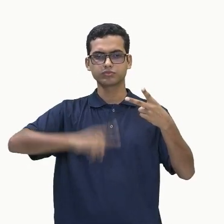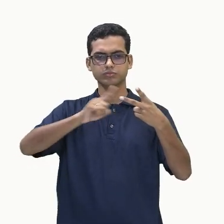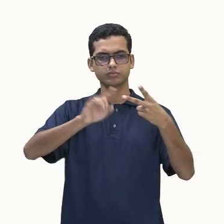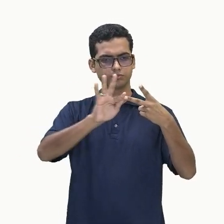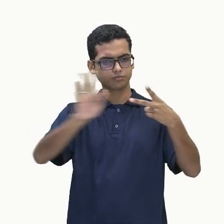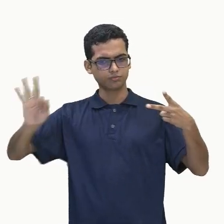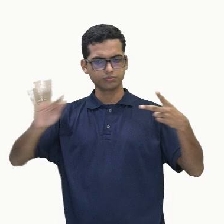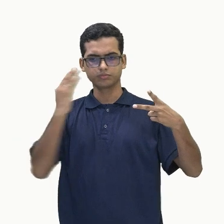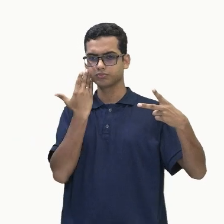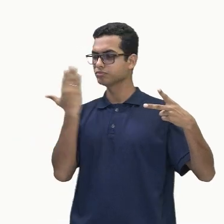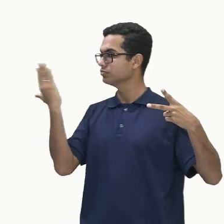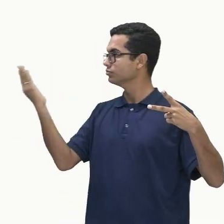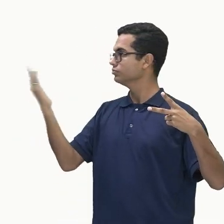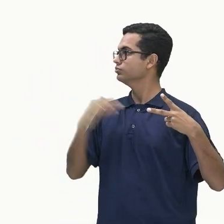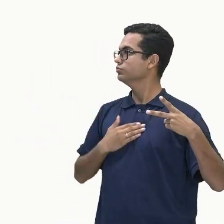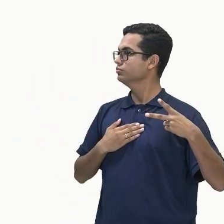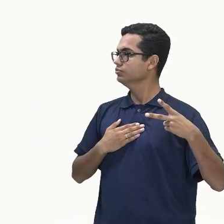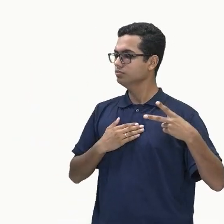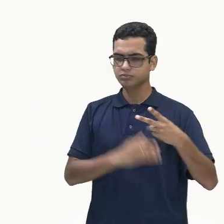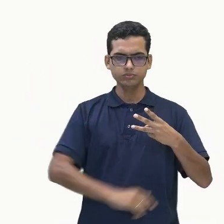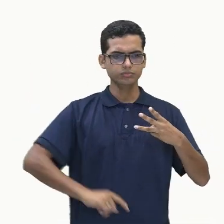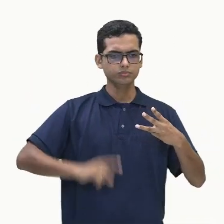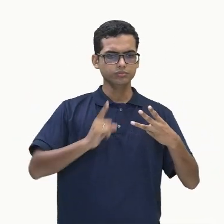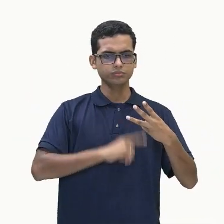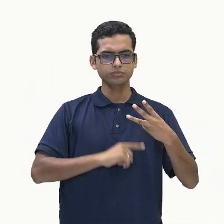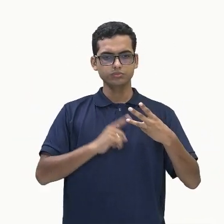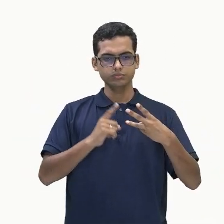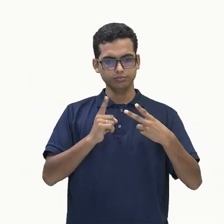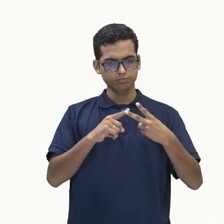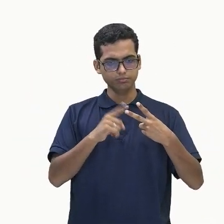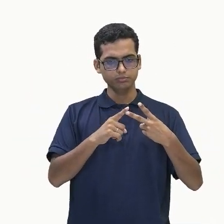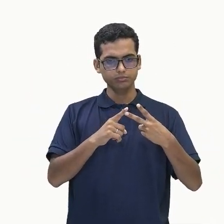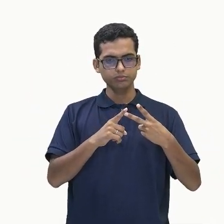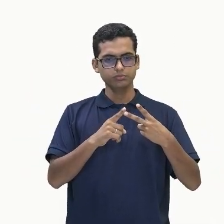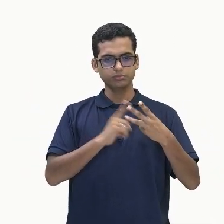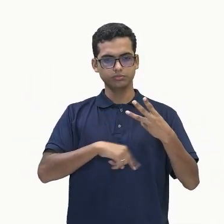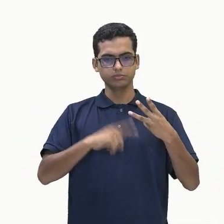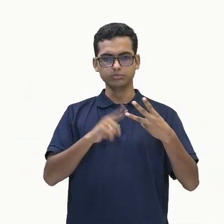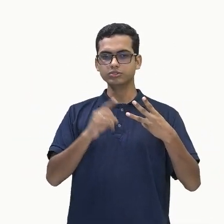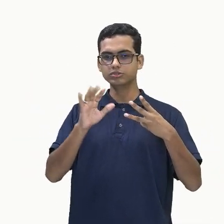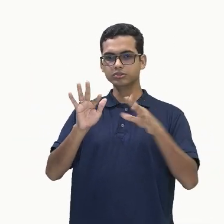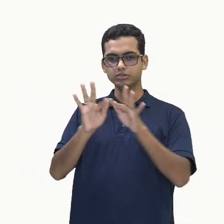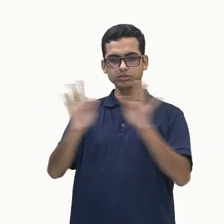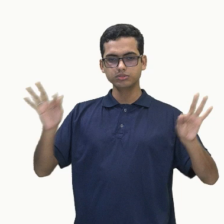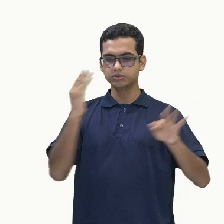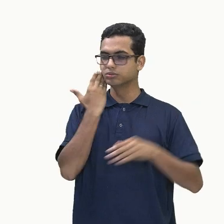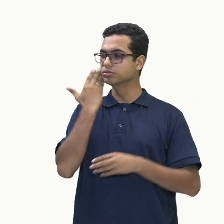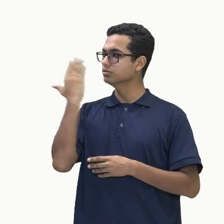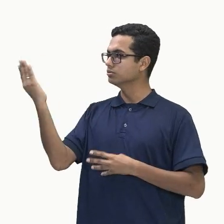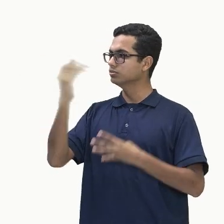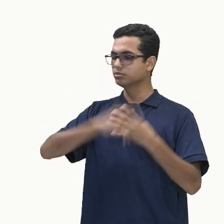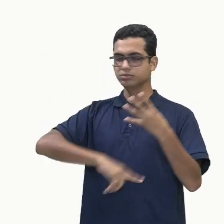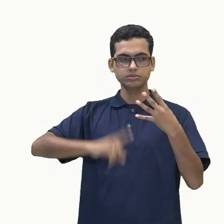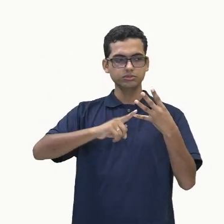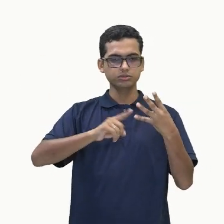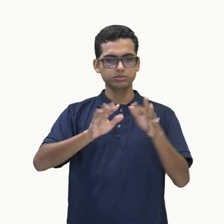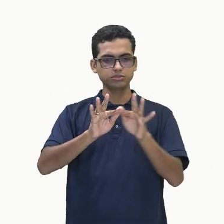When is he working? When is he working? E esta?